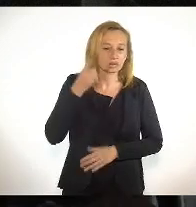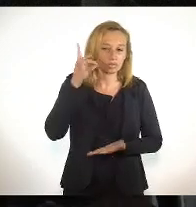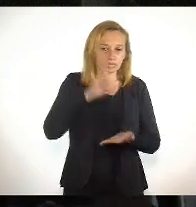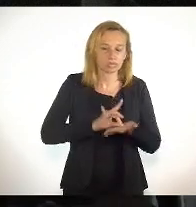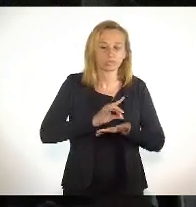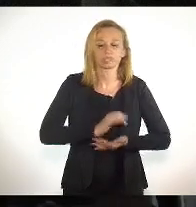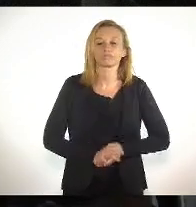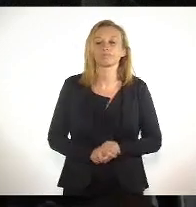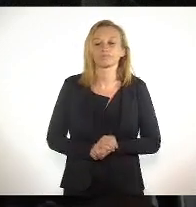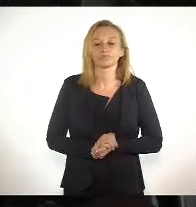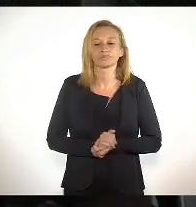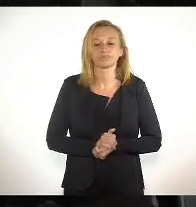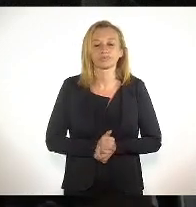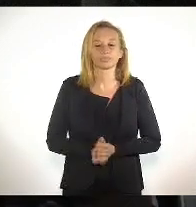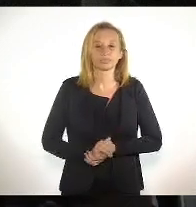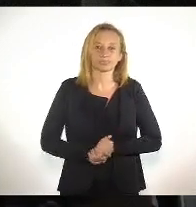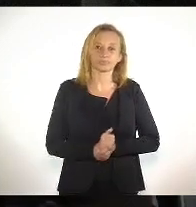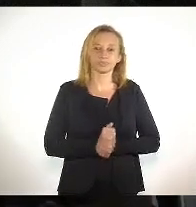original.